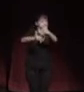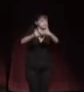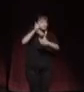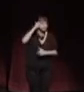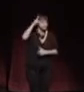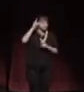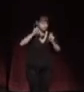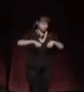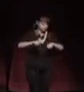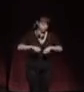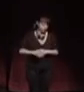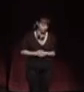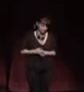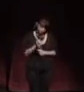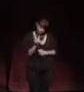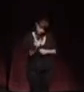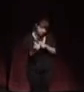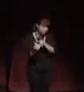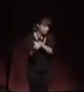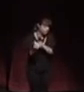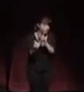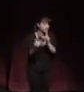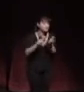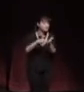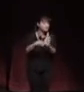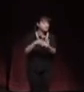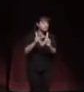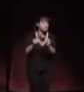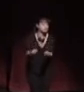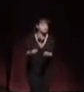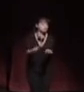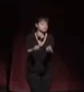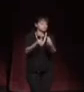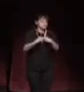plenamente. A palavra é um alimento emocional